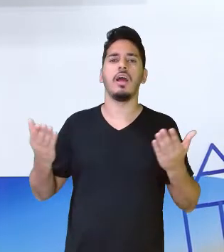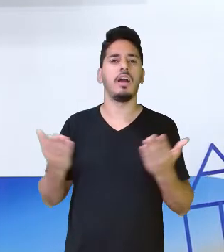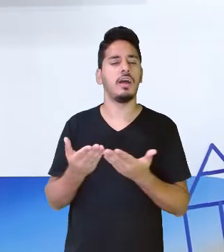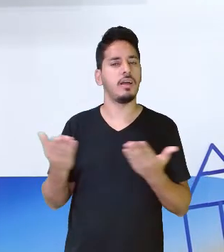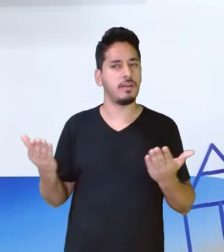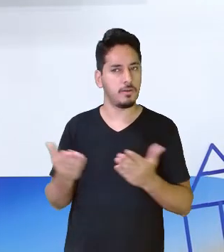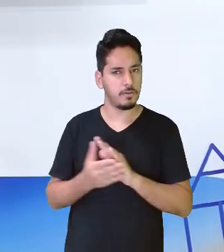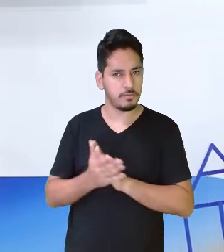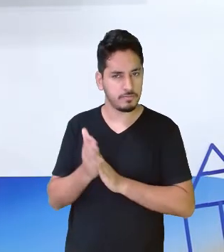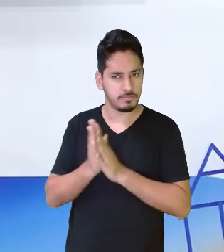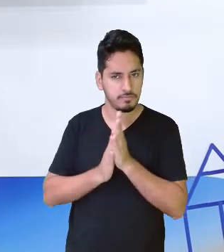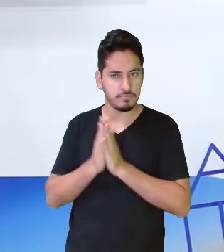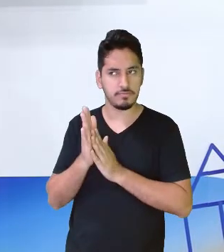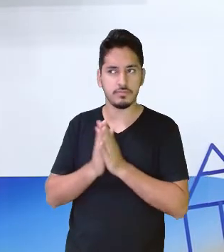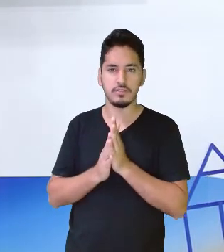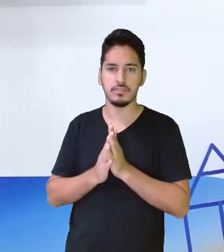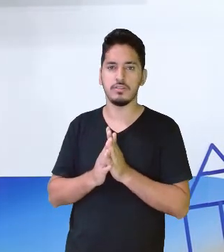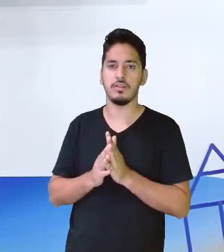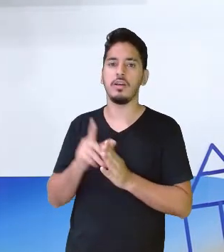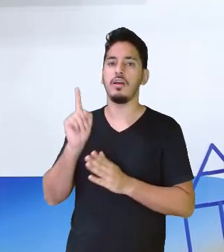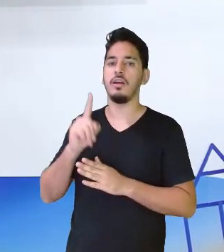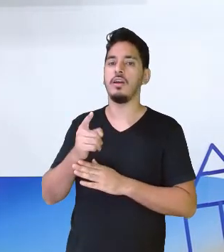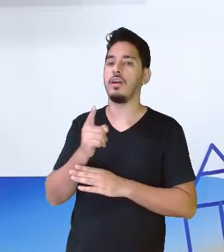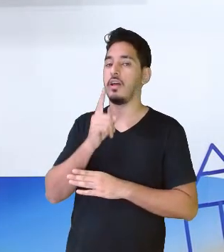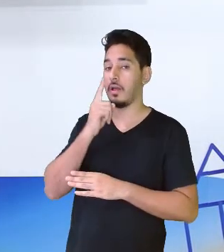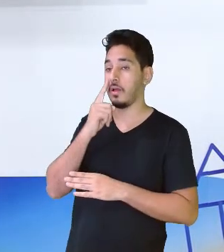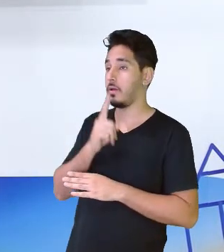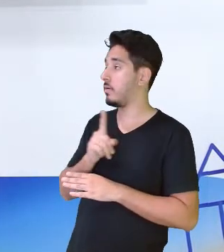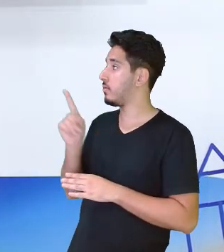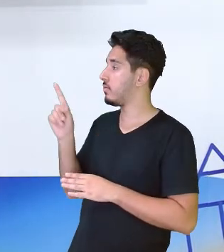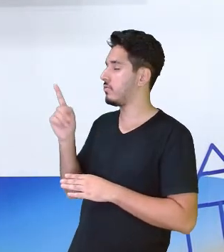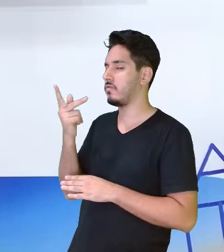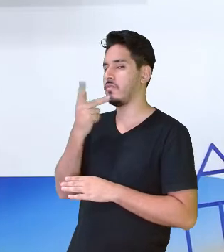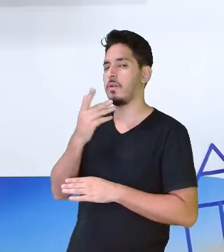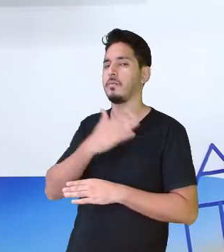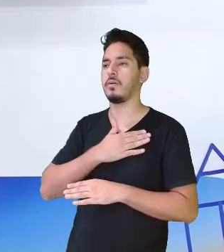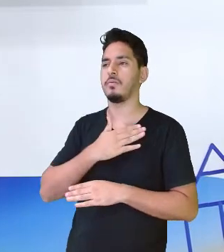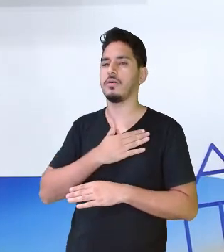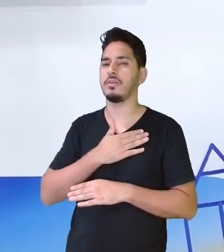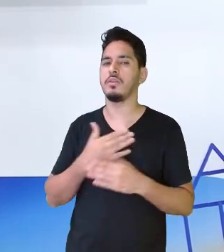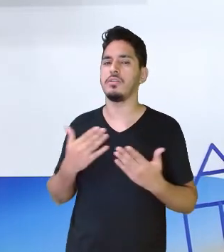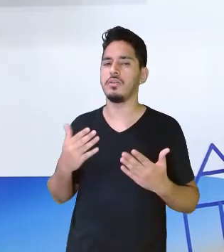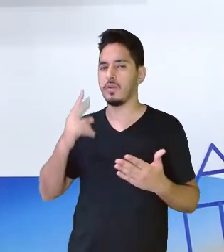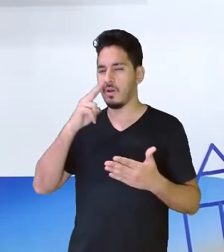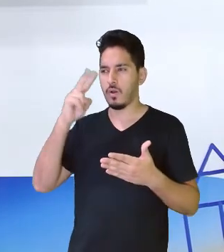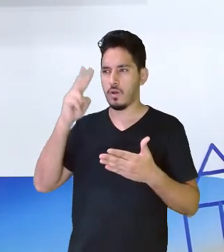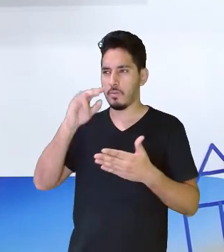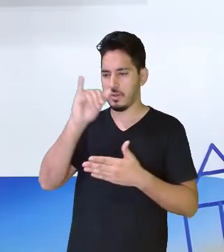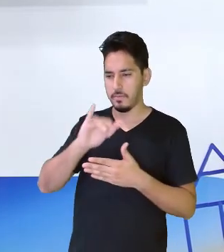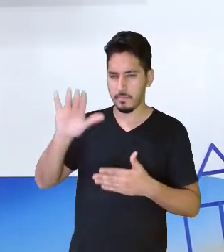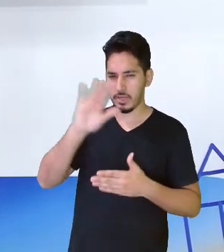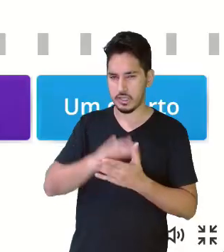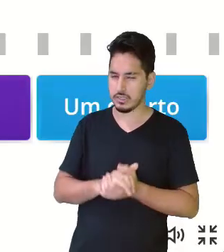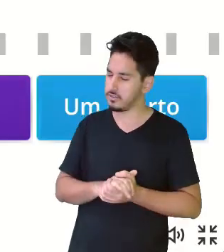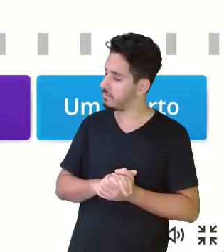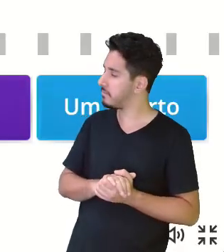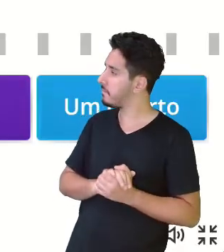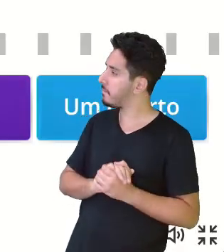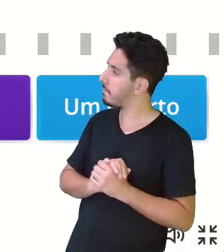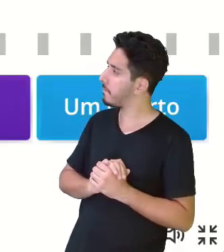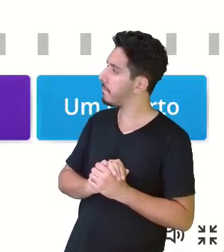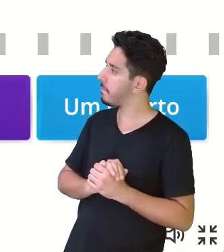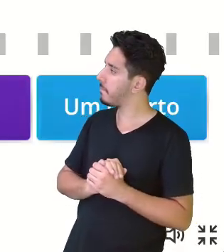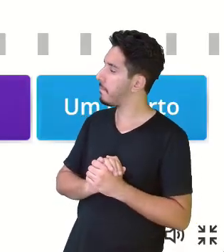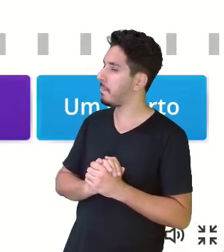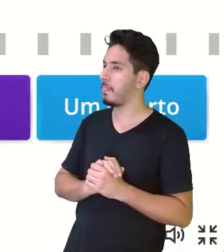Agora é que são elas. Diz para mim, observando as imagens,